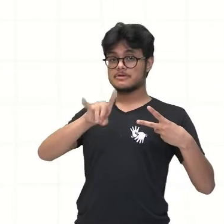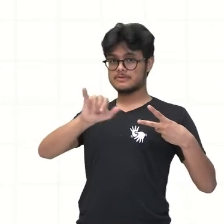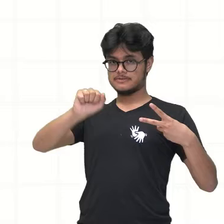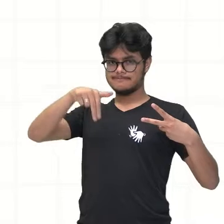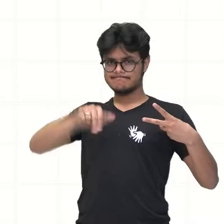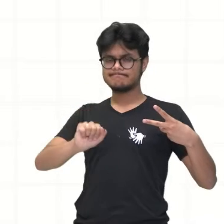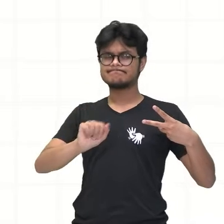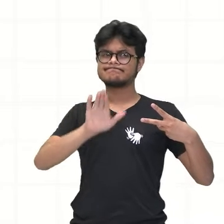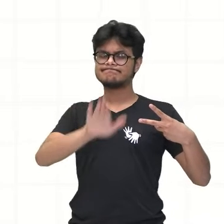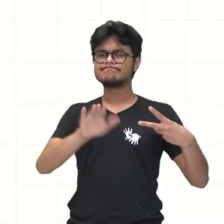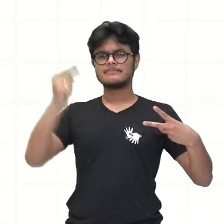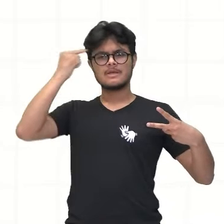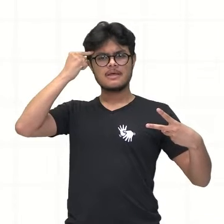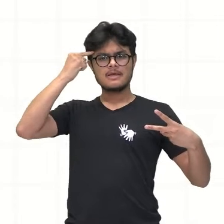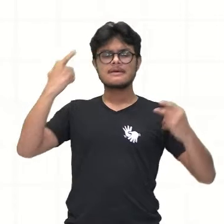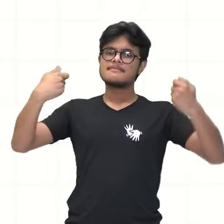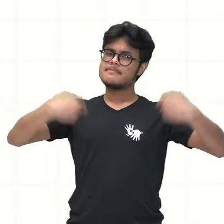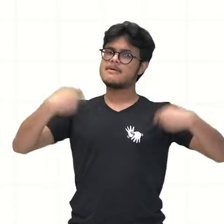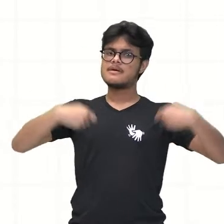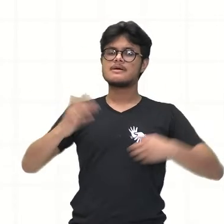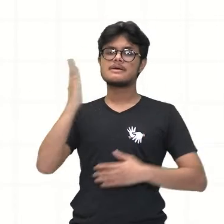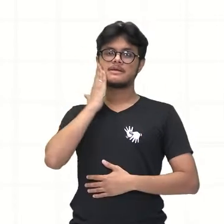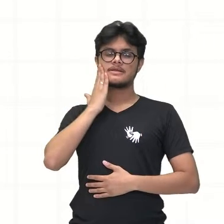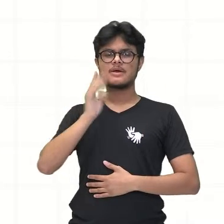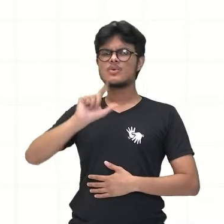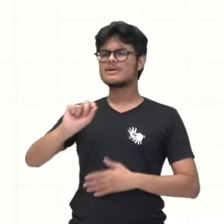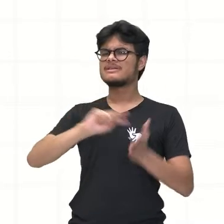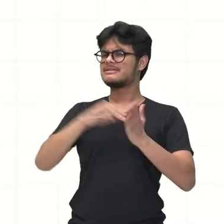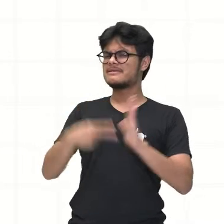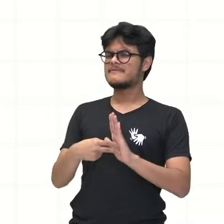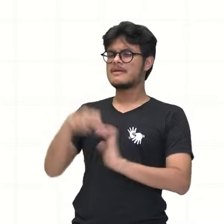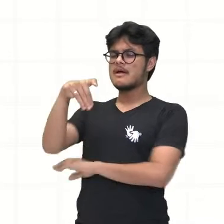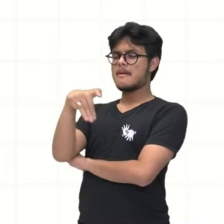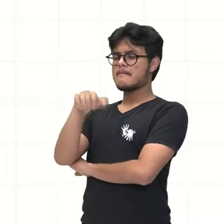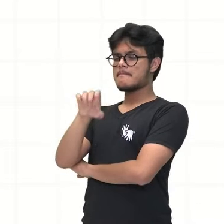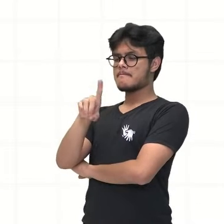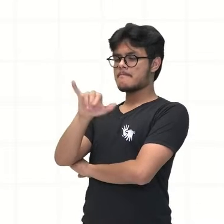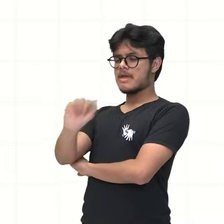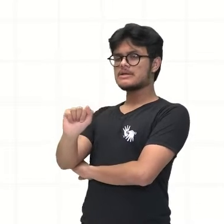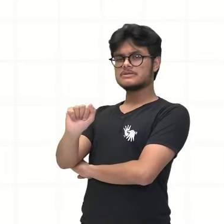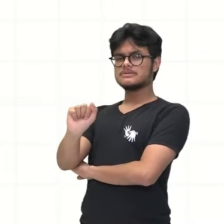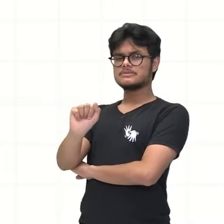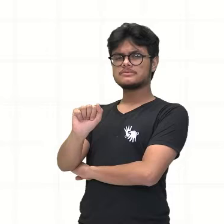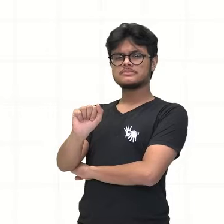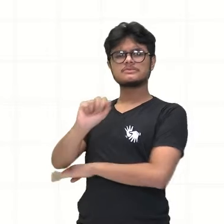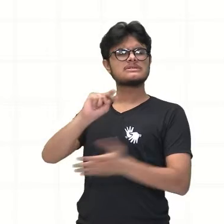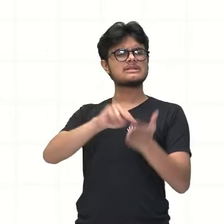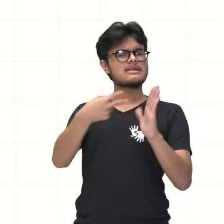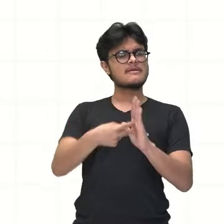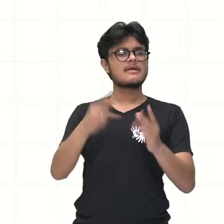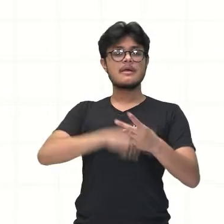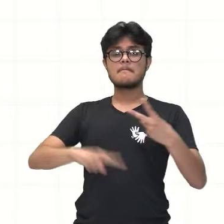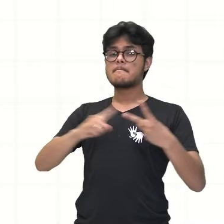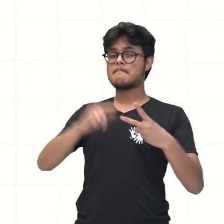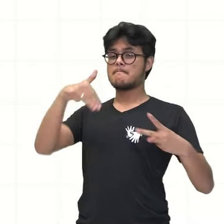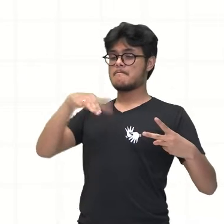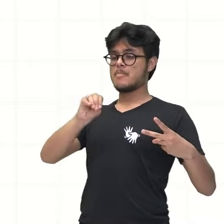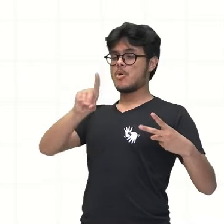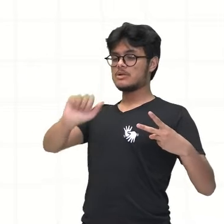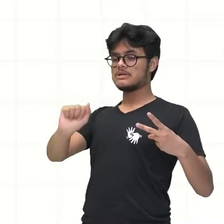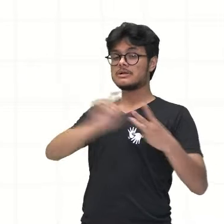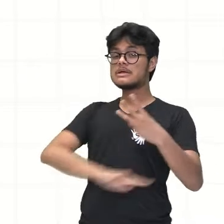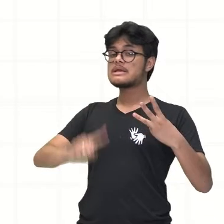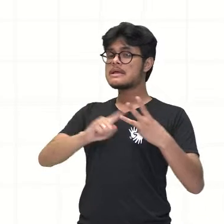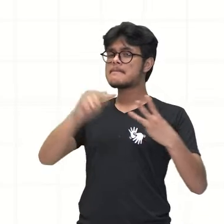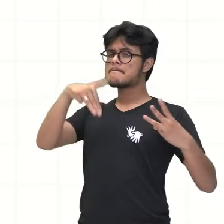já precisa lembrar o que é média, o que é moda e o que é